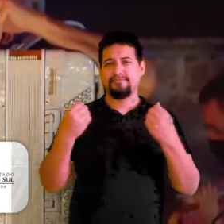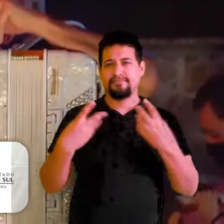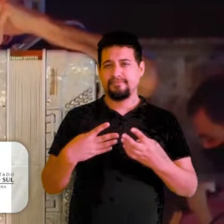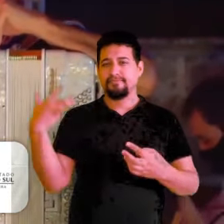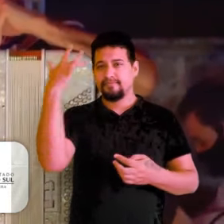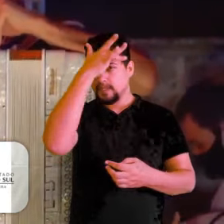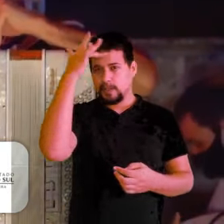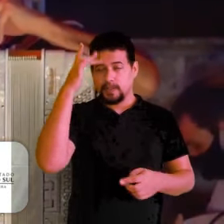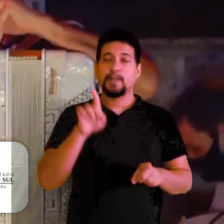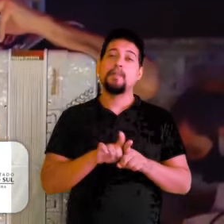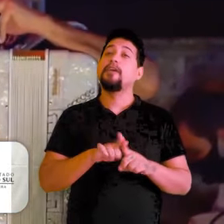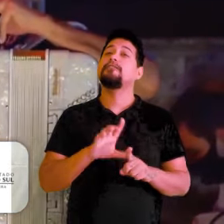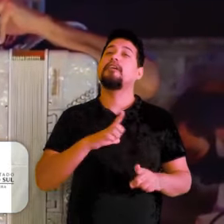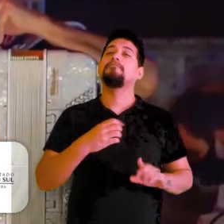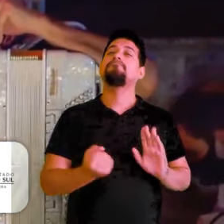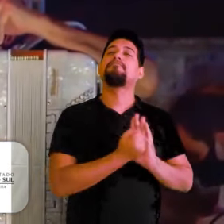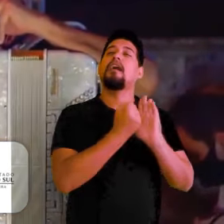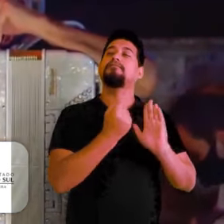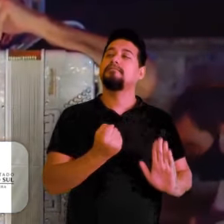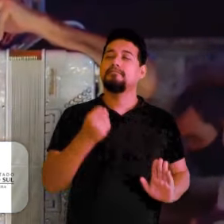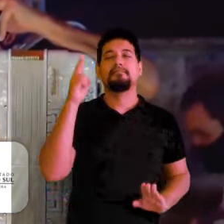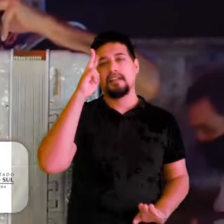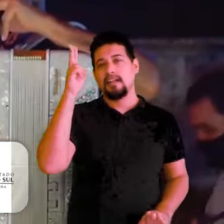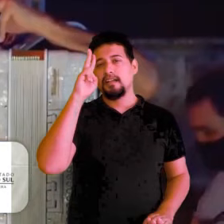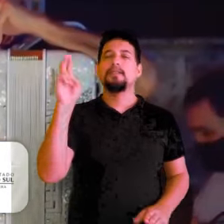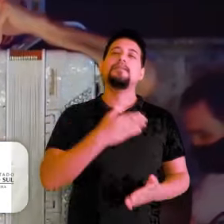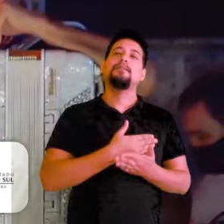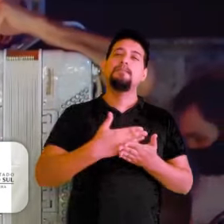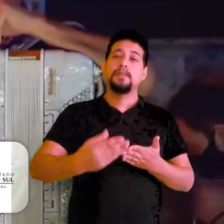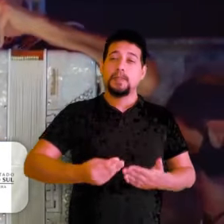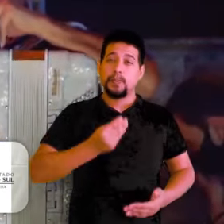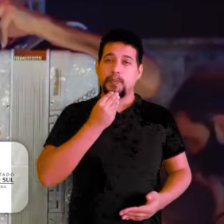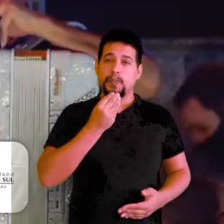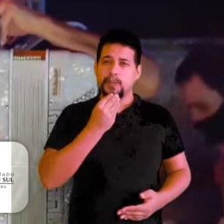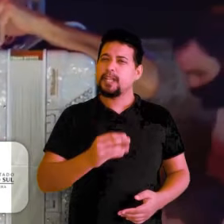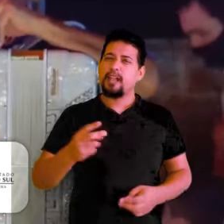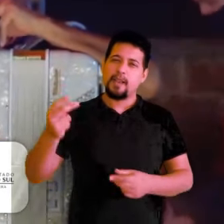comentou sobre a tua pessoa, que marcou. Então, a gente, quando